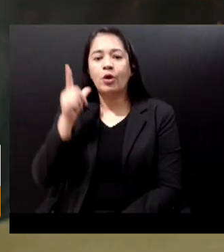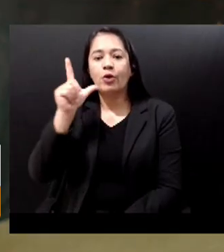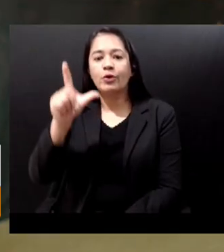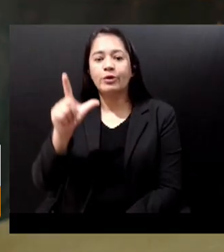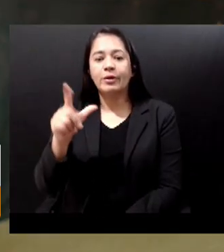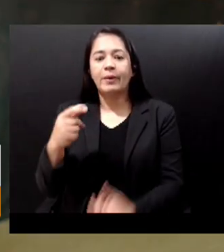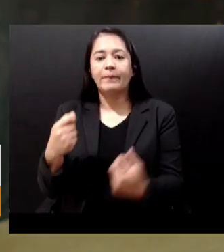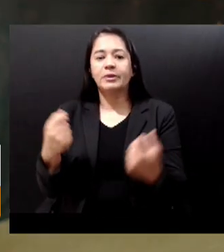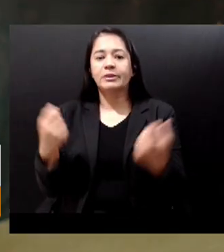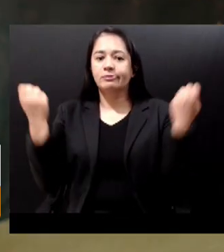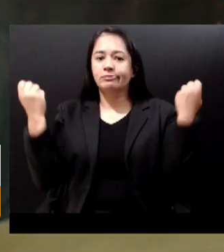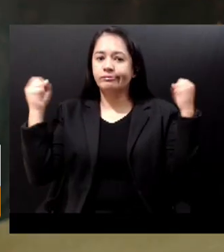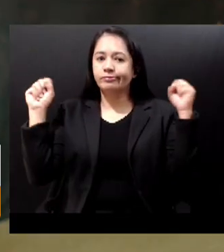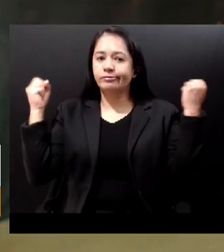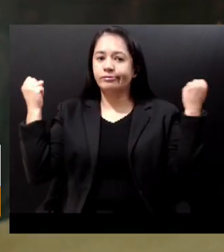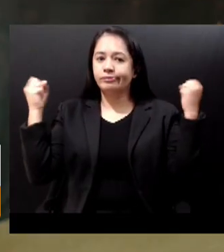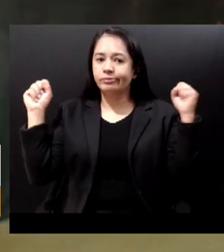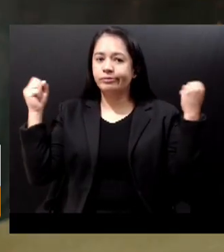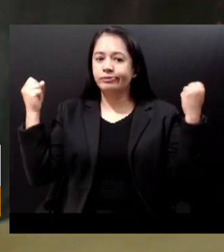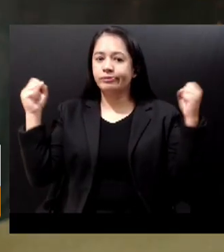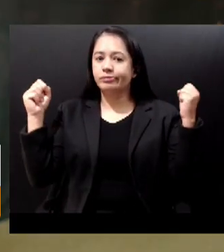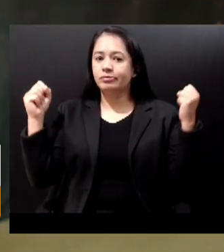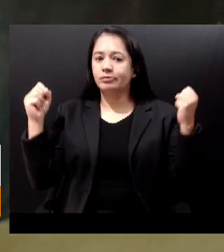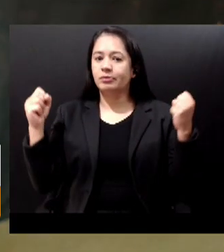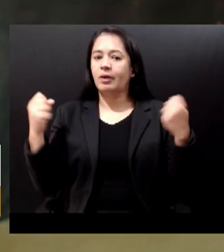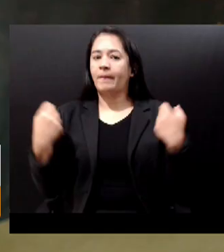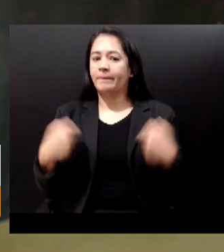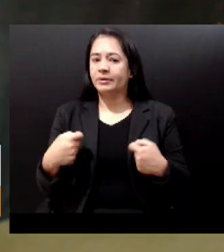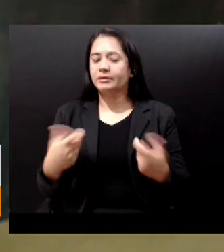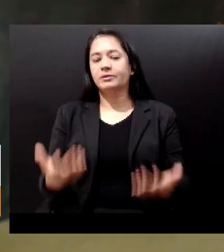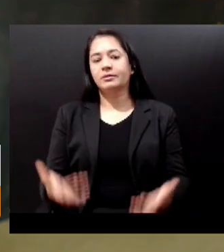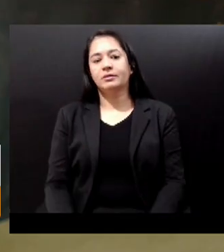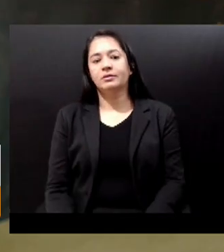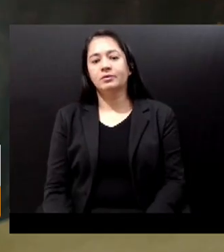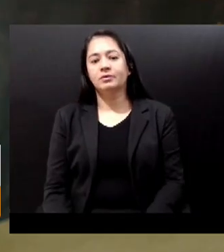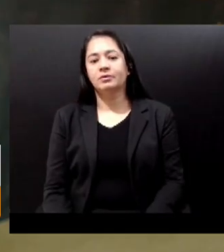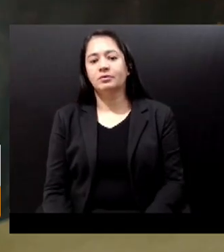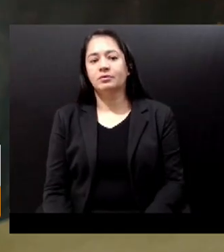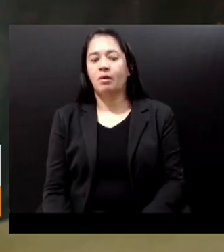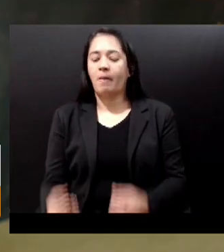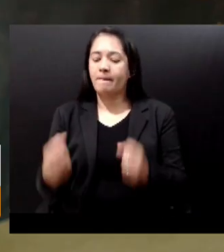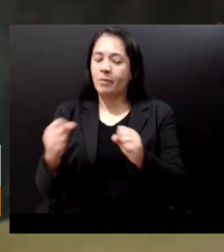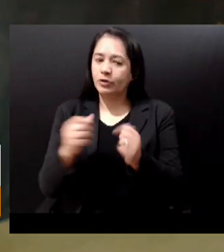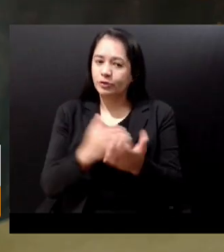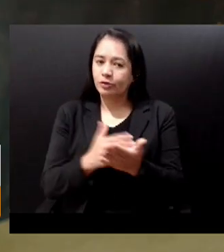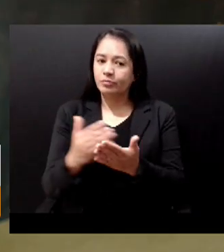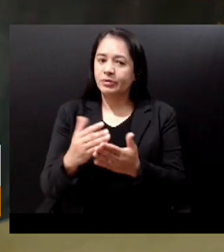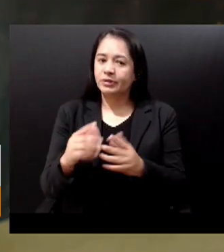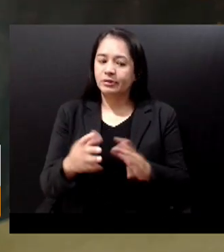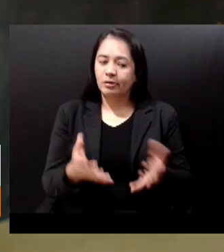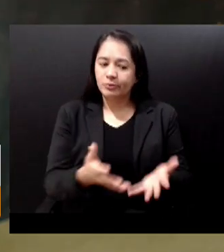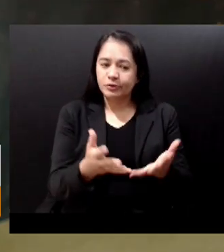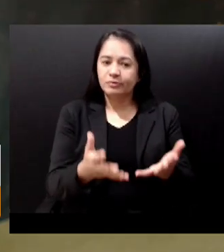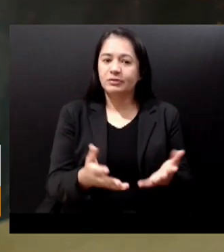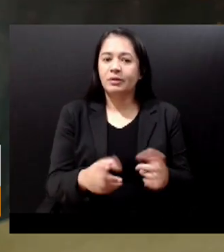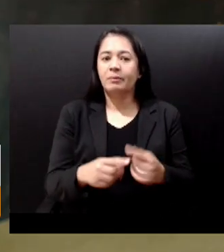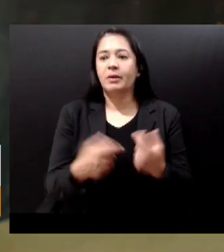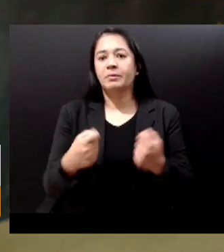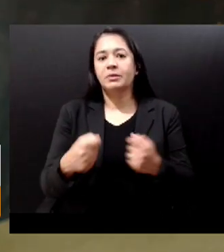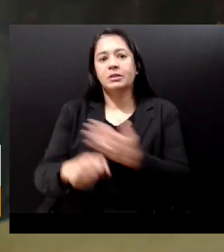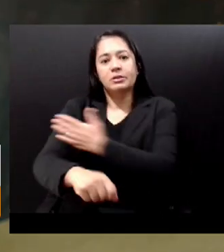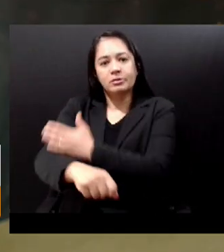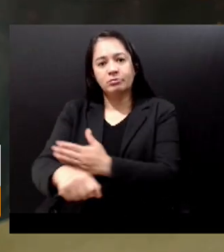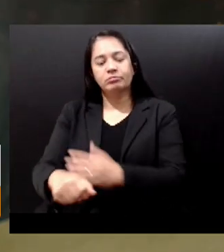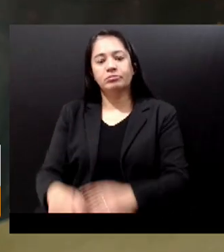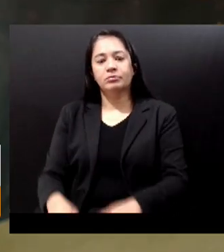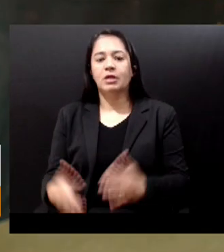a motivação a gente já viu aqui que não rola. Pode rolar no início, mas depois não existe mais, você tem que ter disciplina, você tem que ter constância. Agora, qual que é